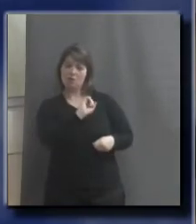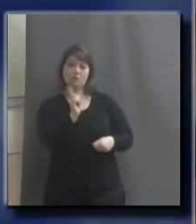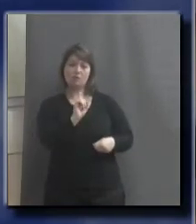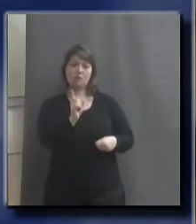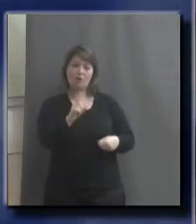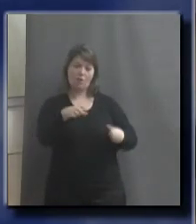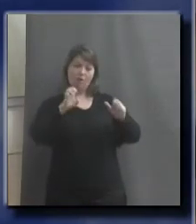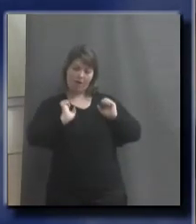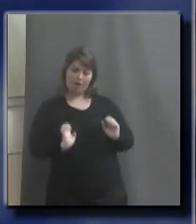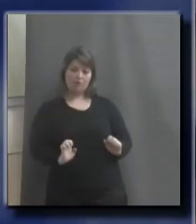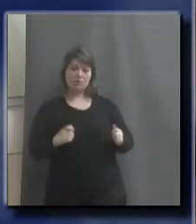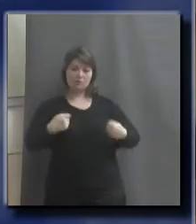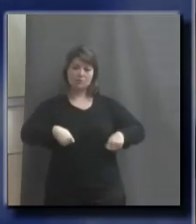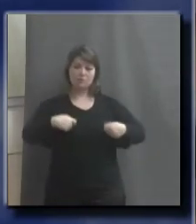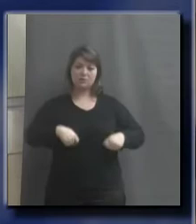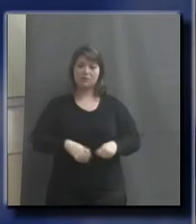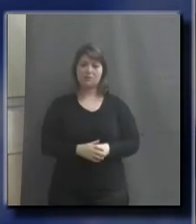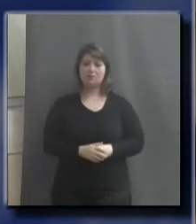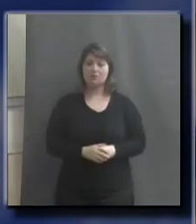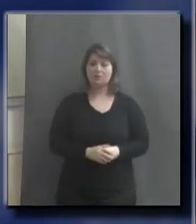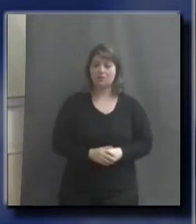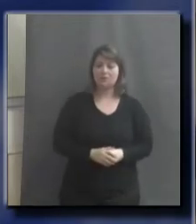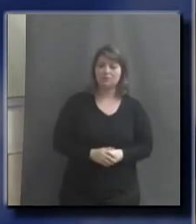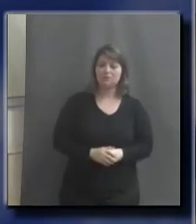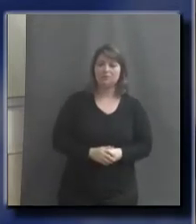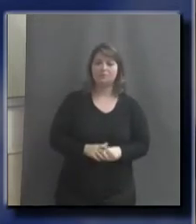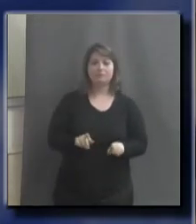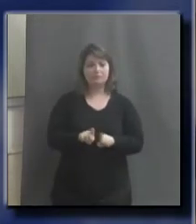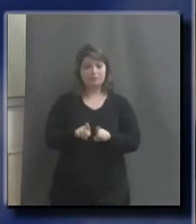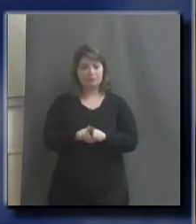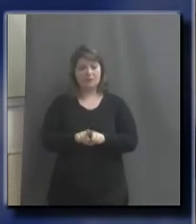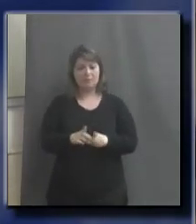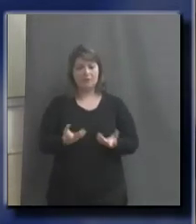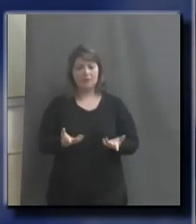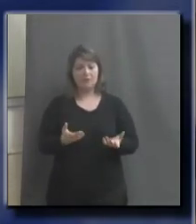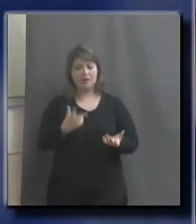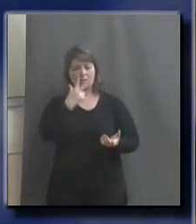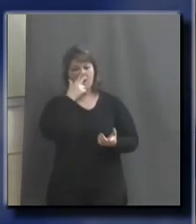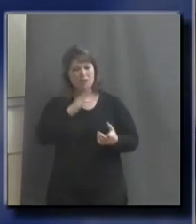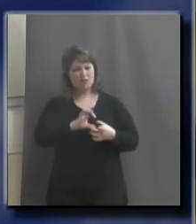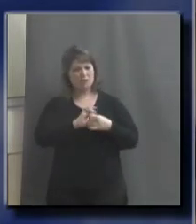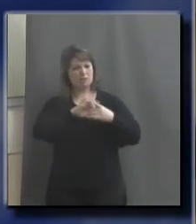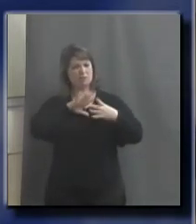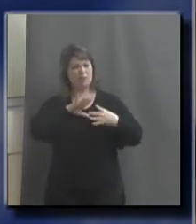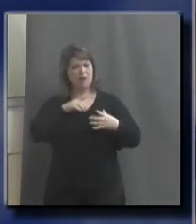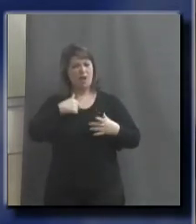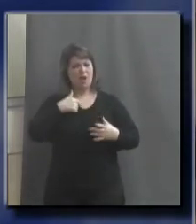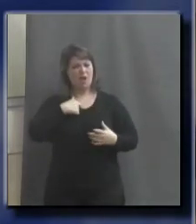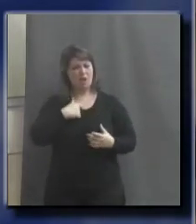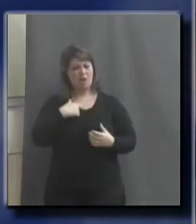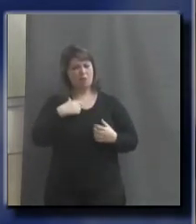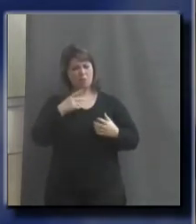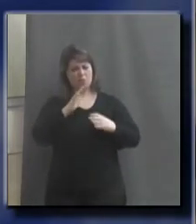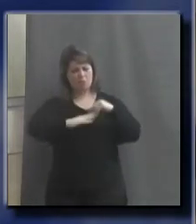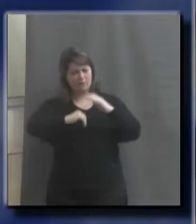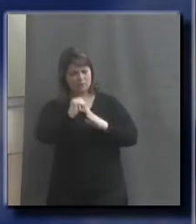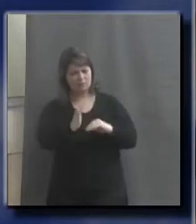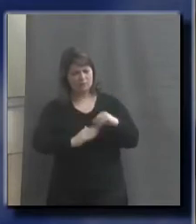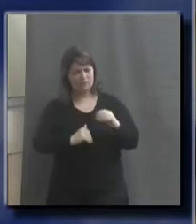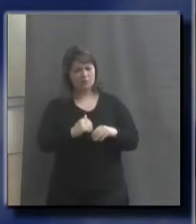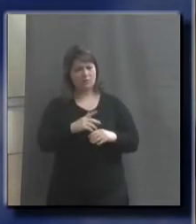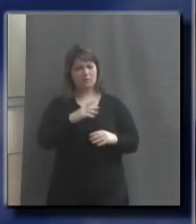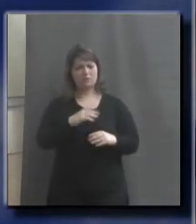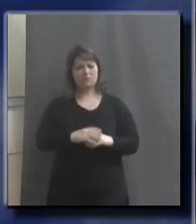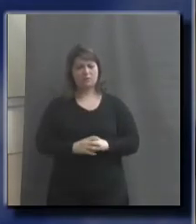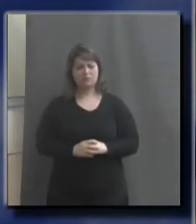postura punitivista e que fomente a autonomia profissional, né, das decisões relacionadas